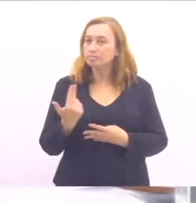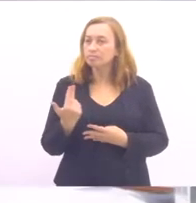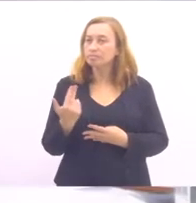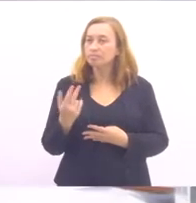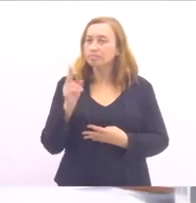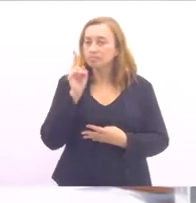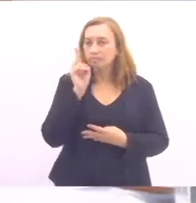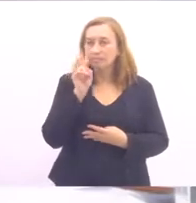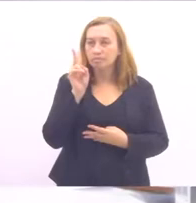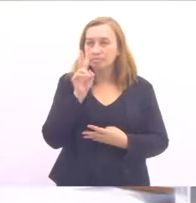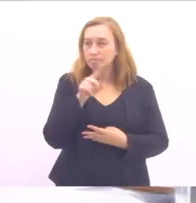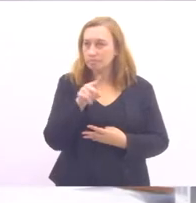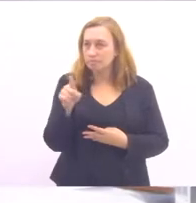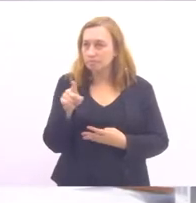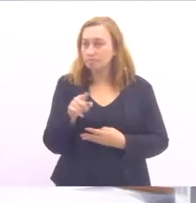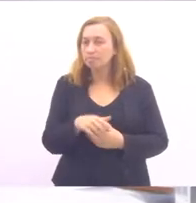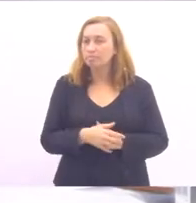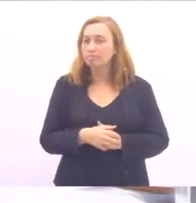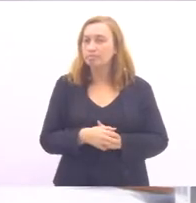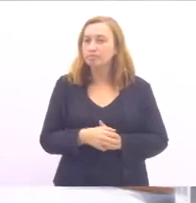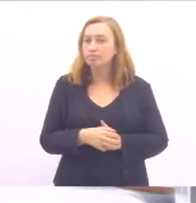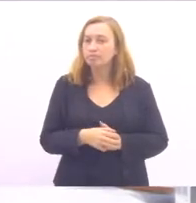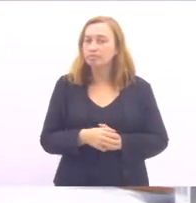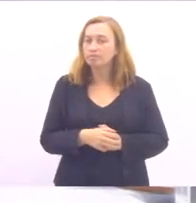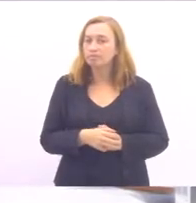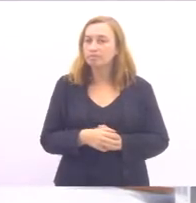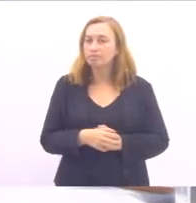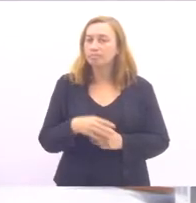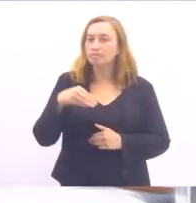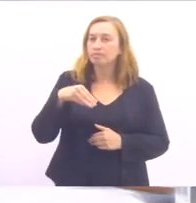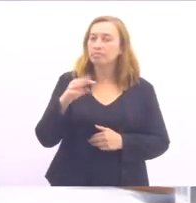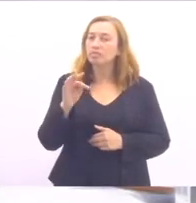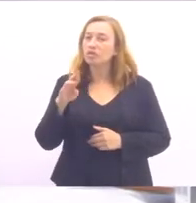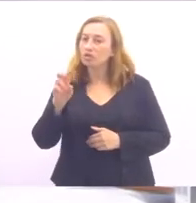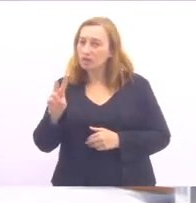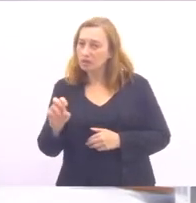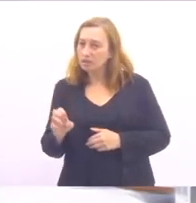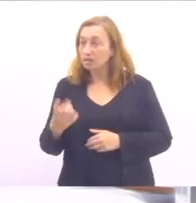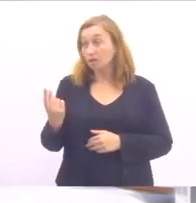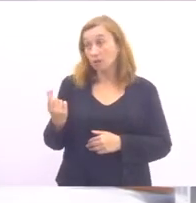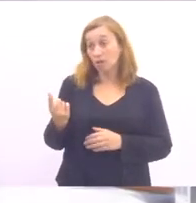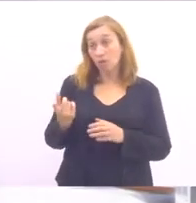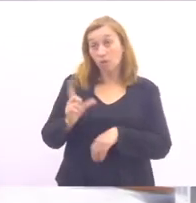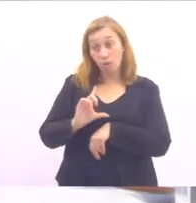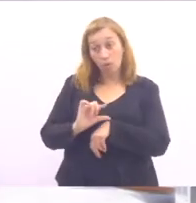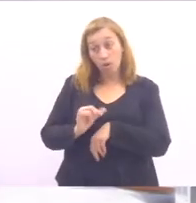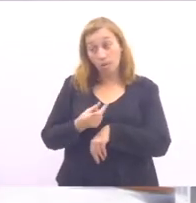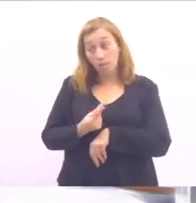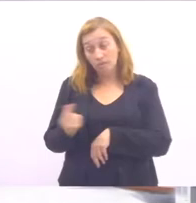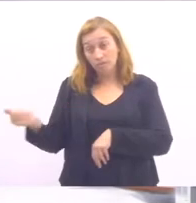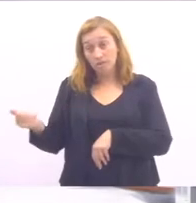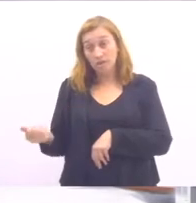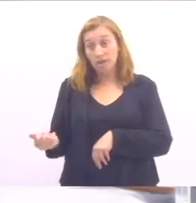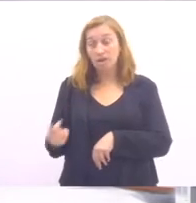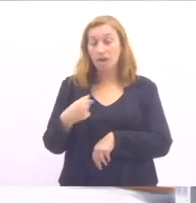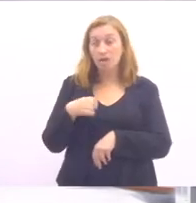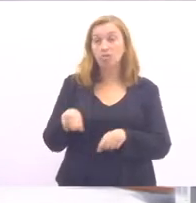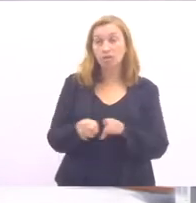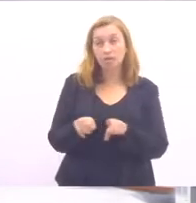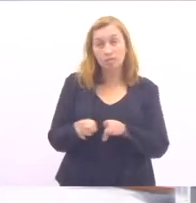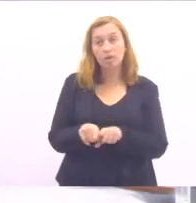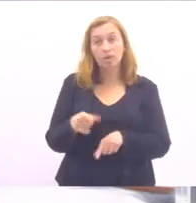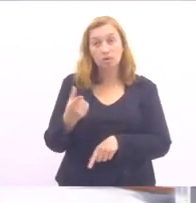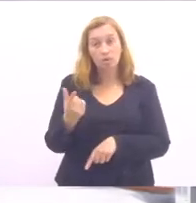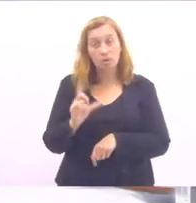para vocês que o Mantovani tem hora, tem viagem também, tem hora, e a gente está discutindo o